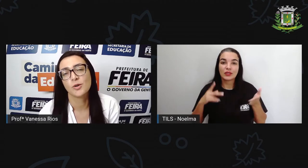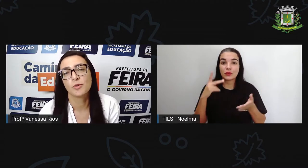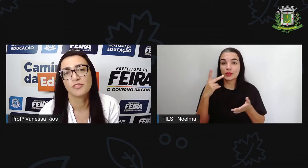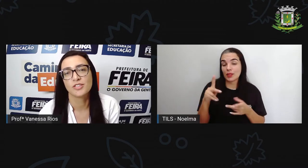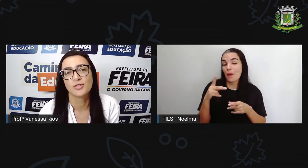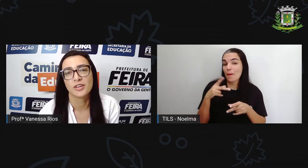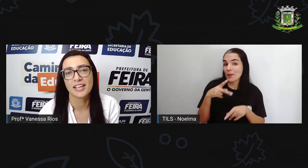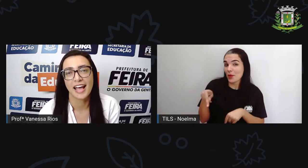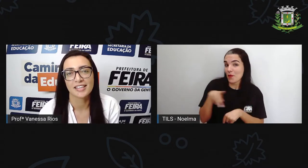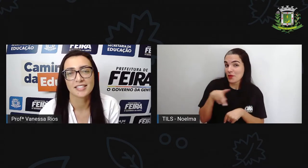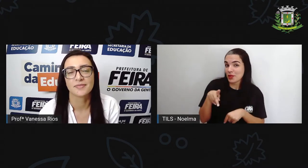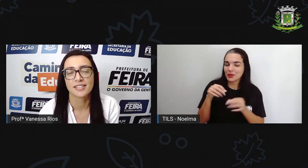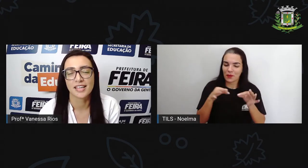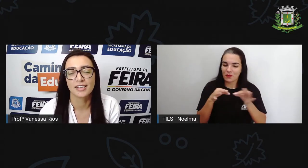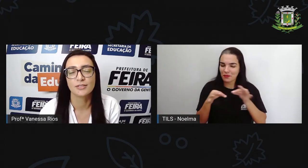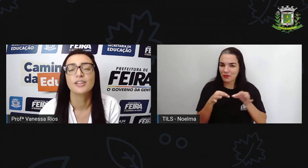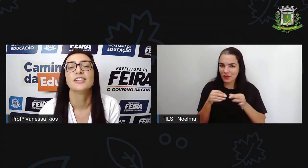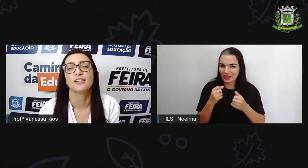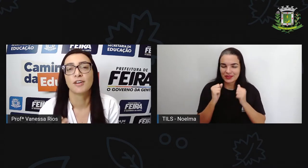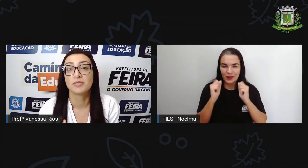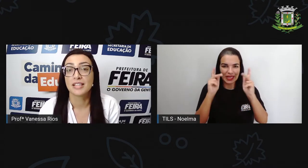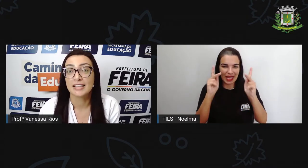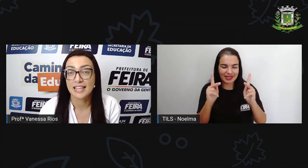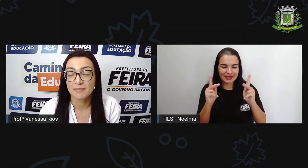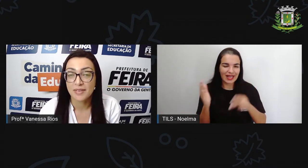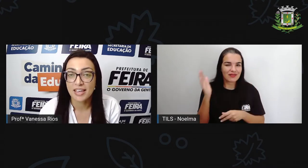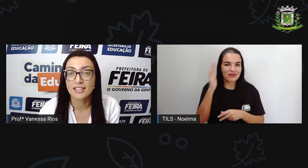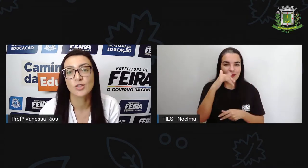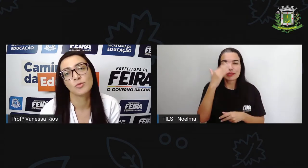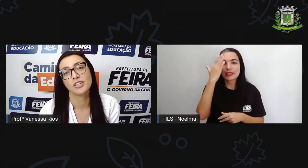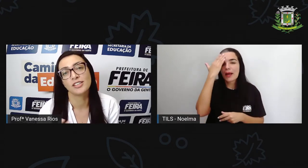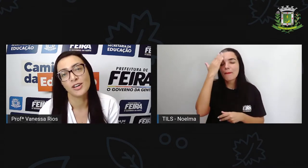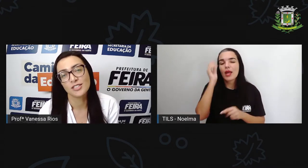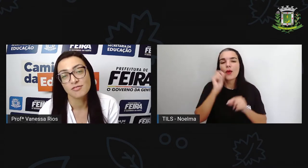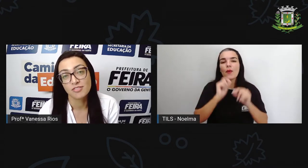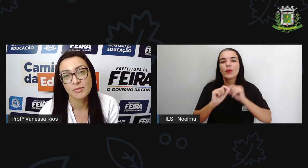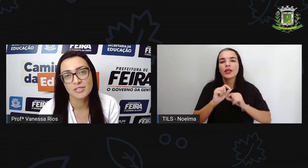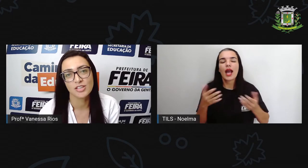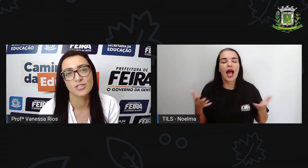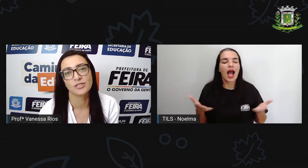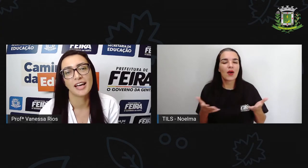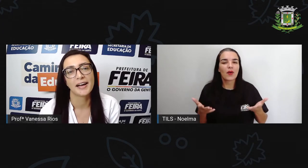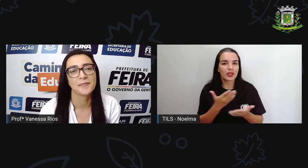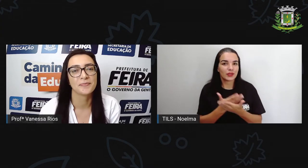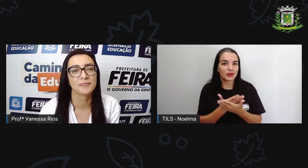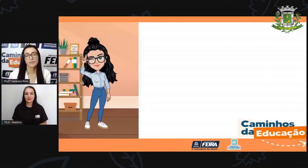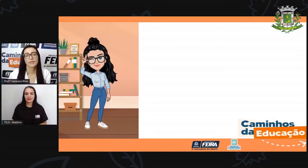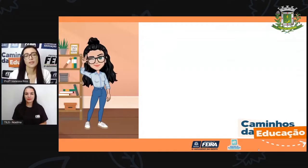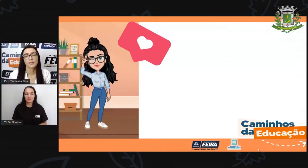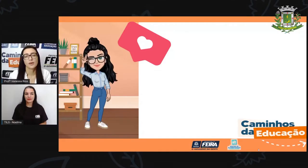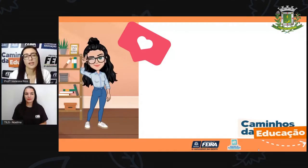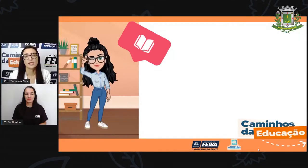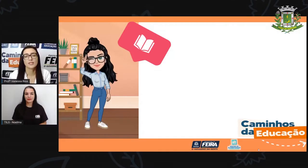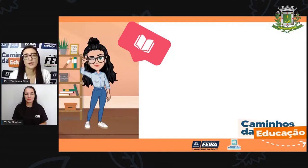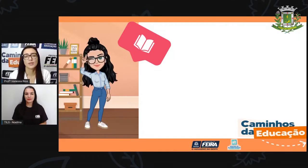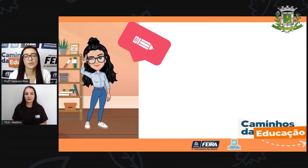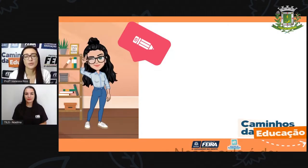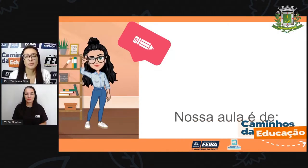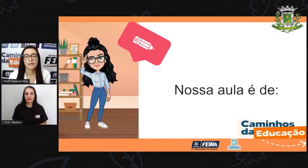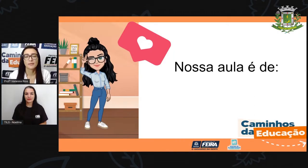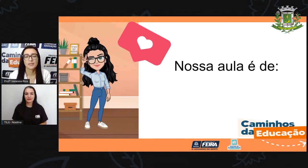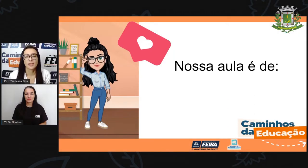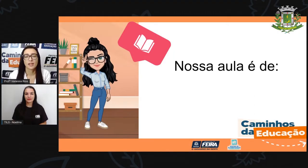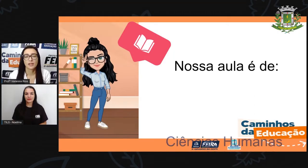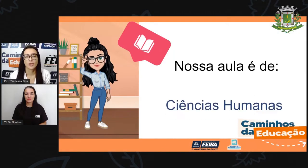professor ou professora em casa, certo? Então vamos lá saber sobre o que nós vamos estudar. Olhem só,